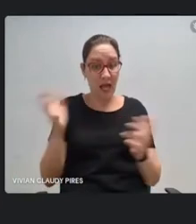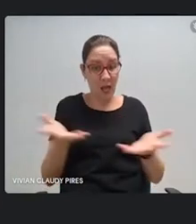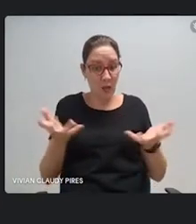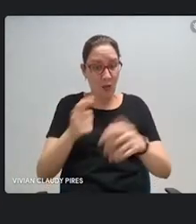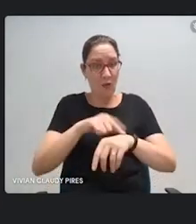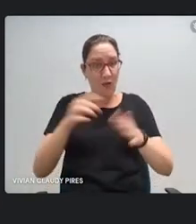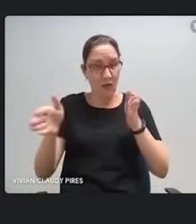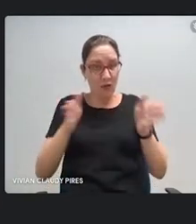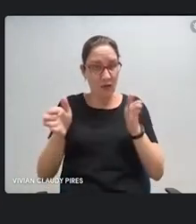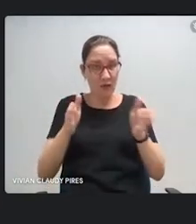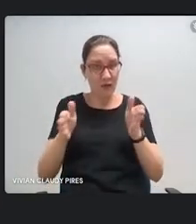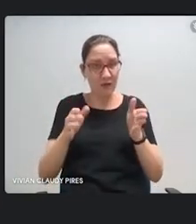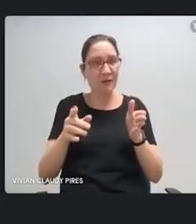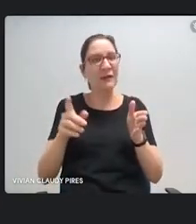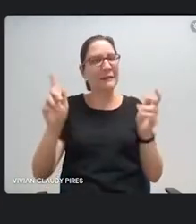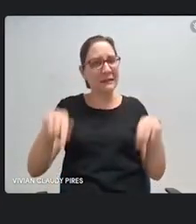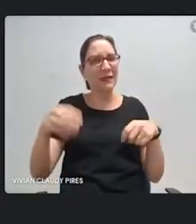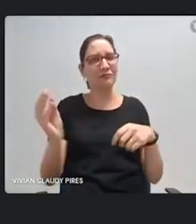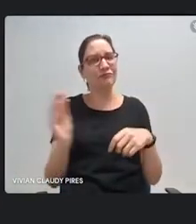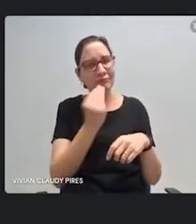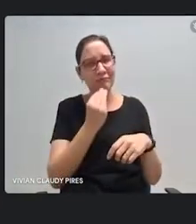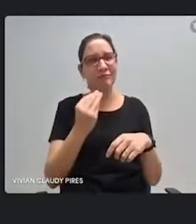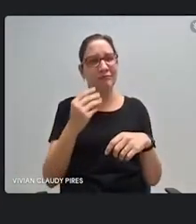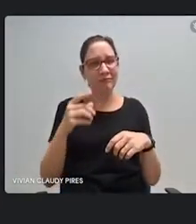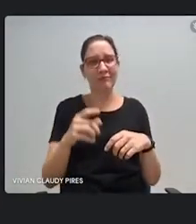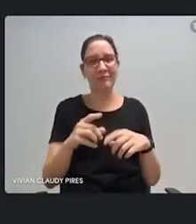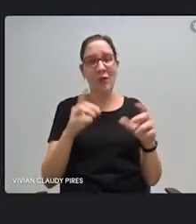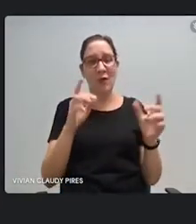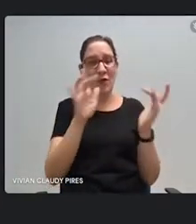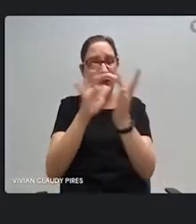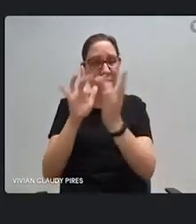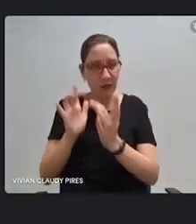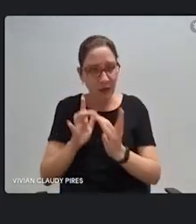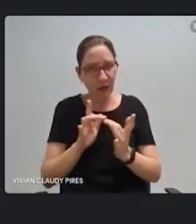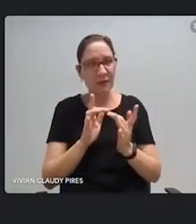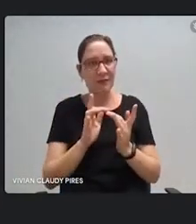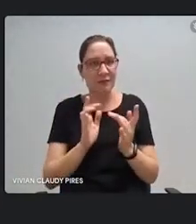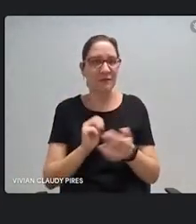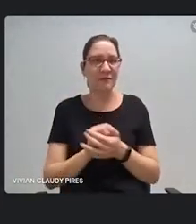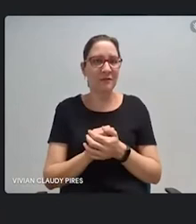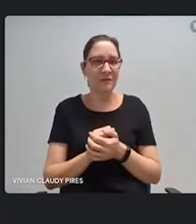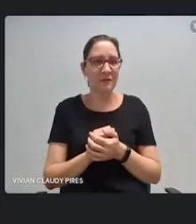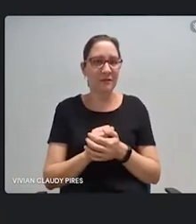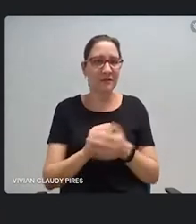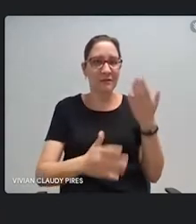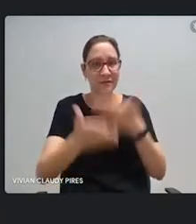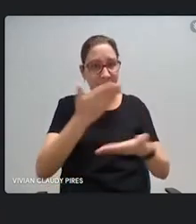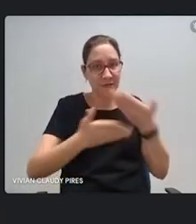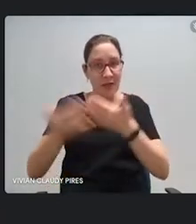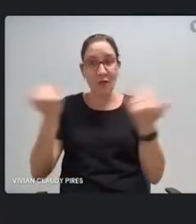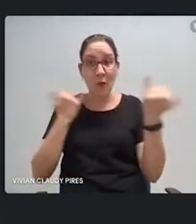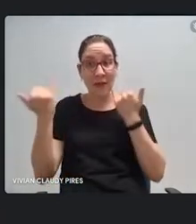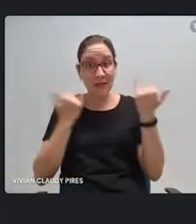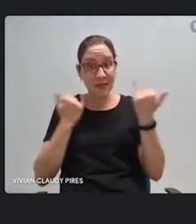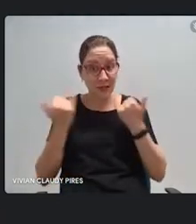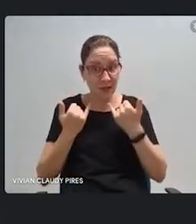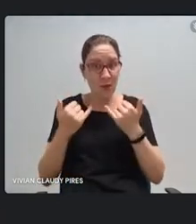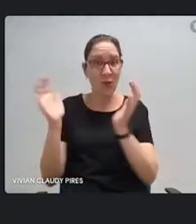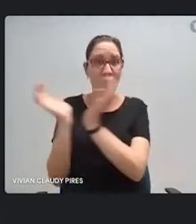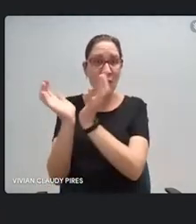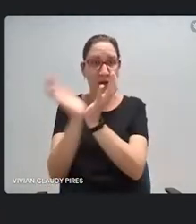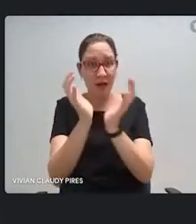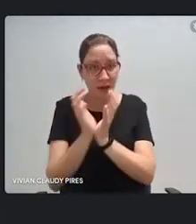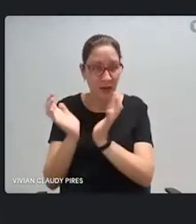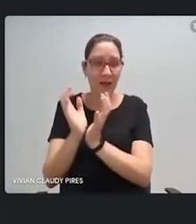oportunidades, de contato, de contato com a informação, de contato com colegas, de